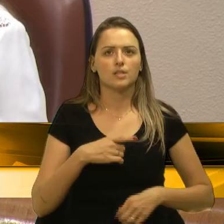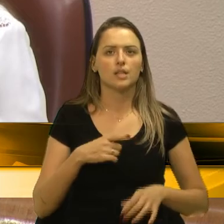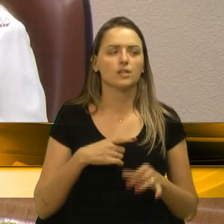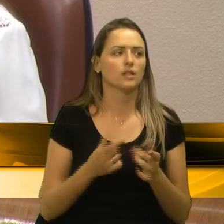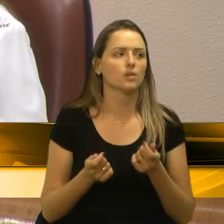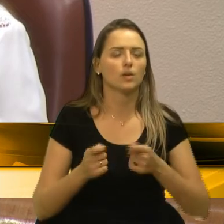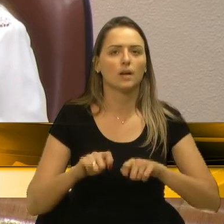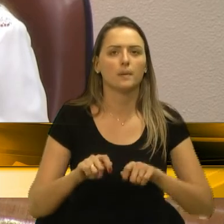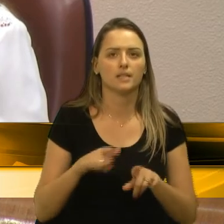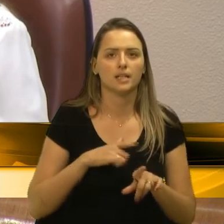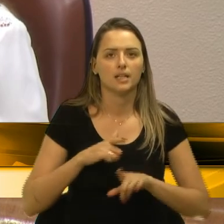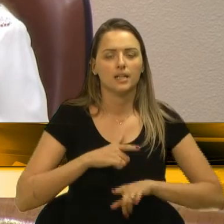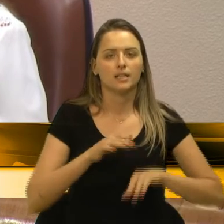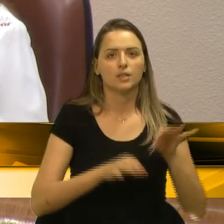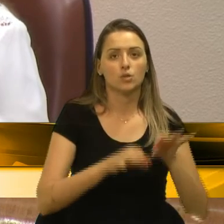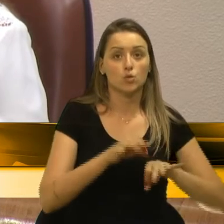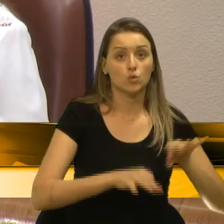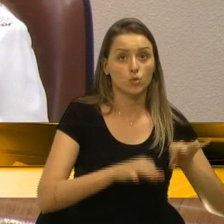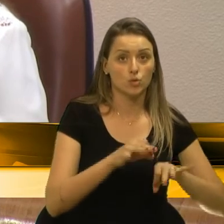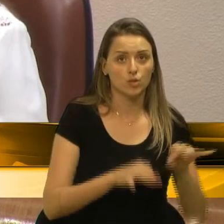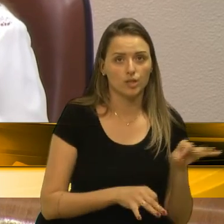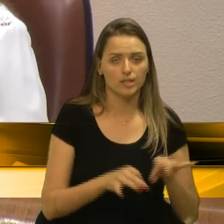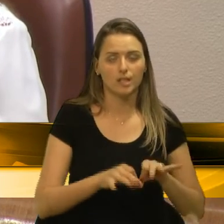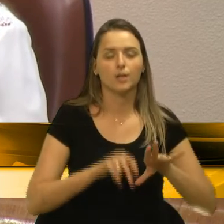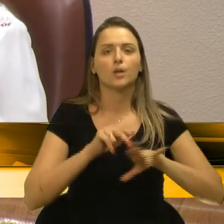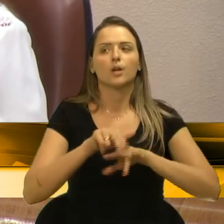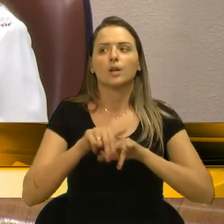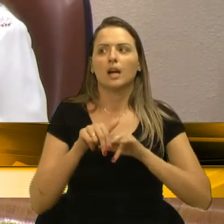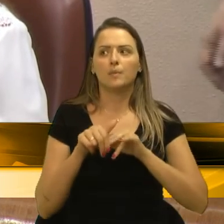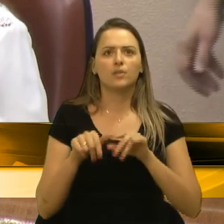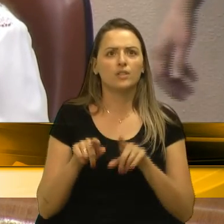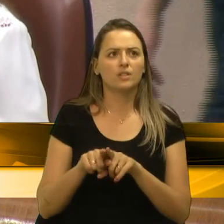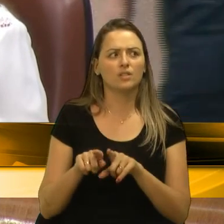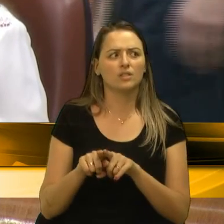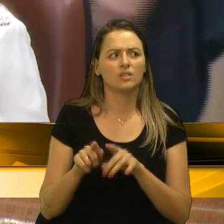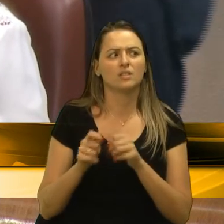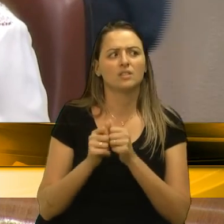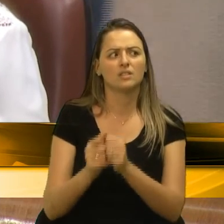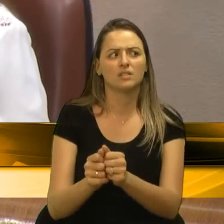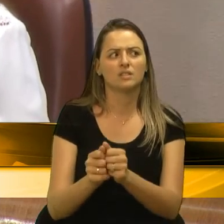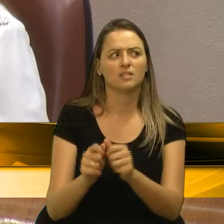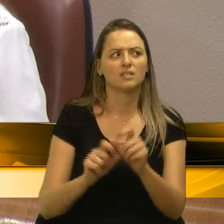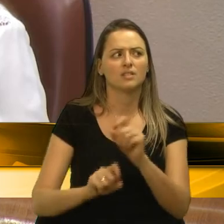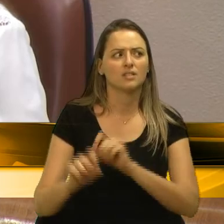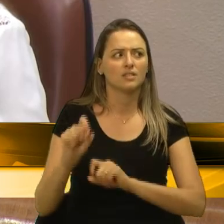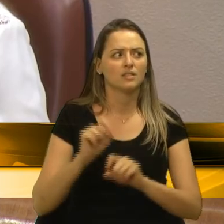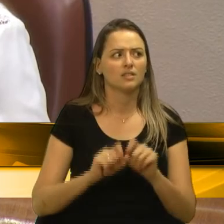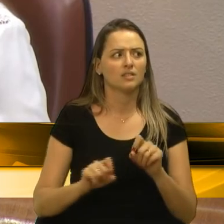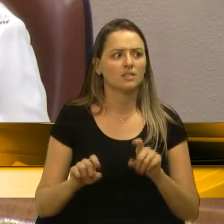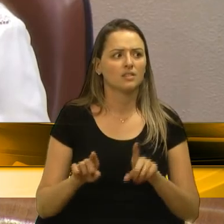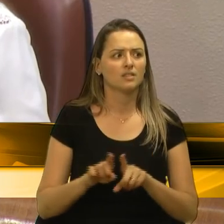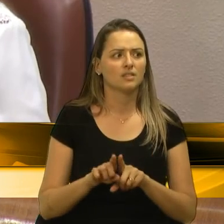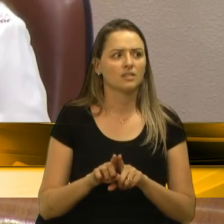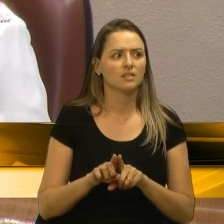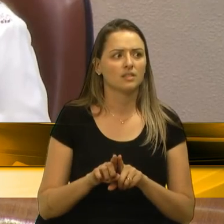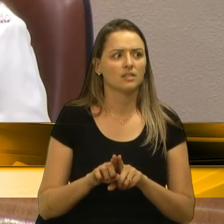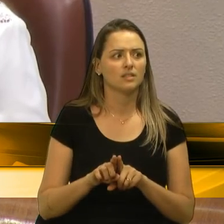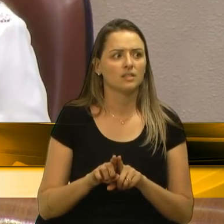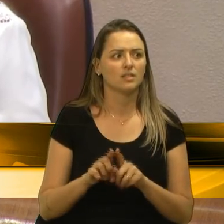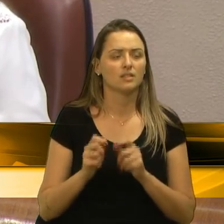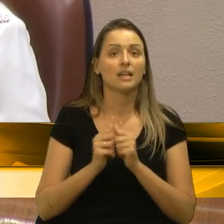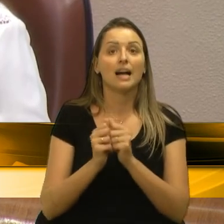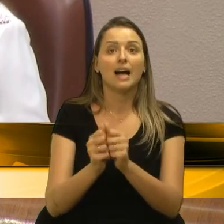competência dos tribunais de justiça, por força do disposto no artigo 29, inciso 10 da Constituição Federal. Em